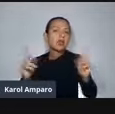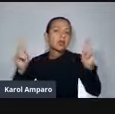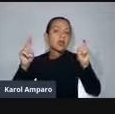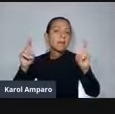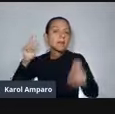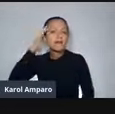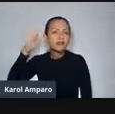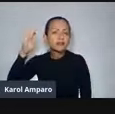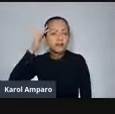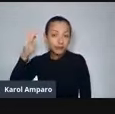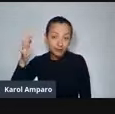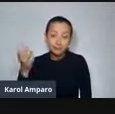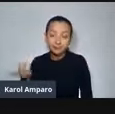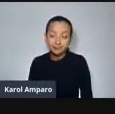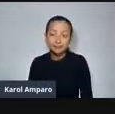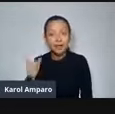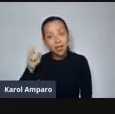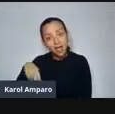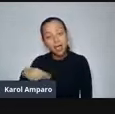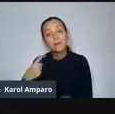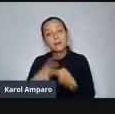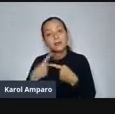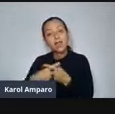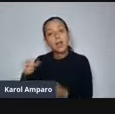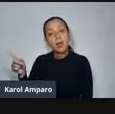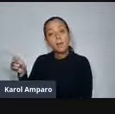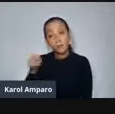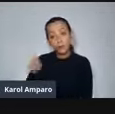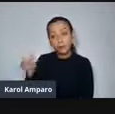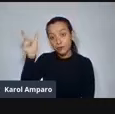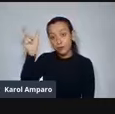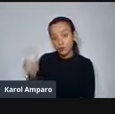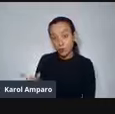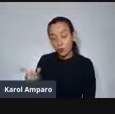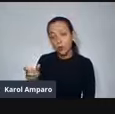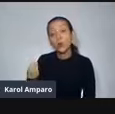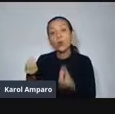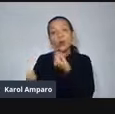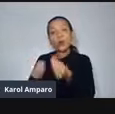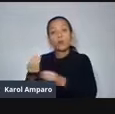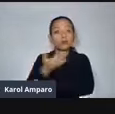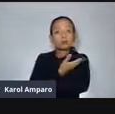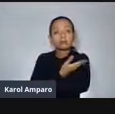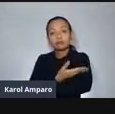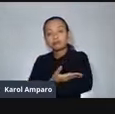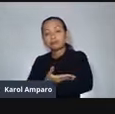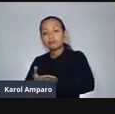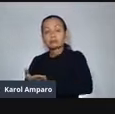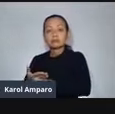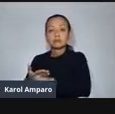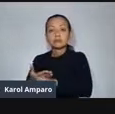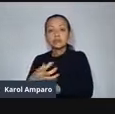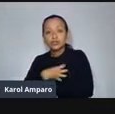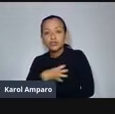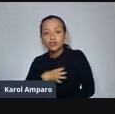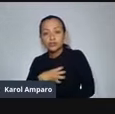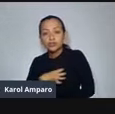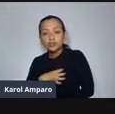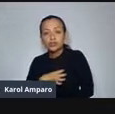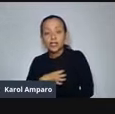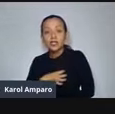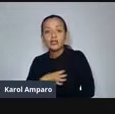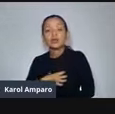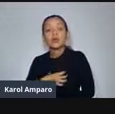justamente no trato do professor, do contramestre, do mestre, em função daquela pessoa que está ali,